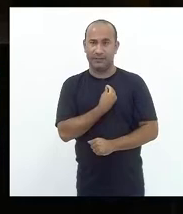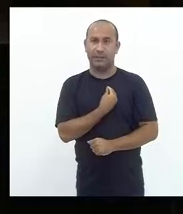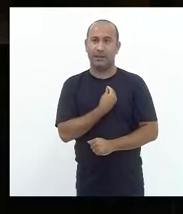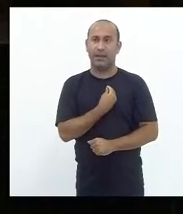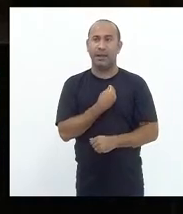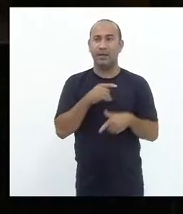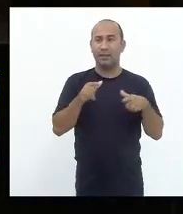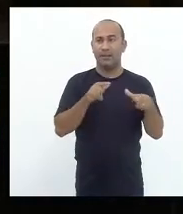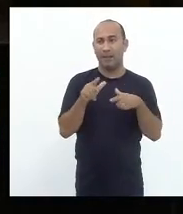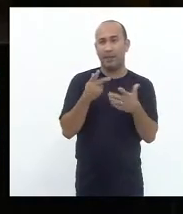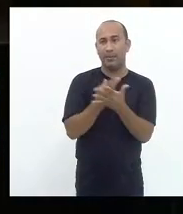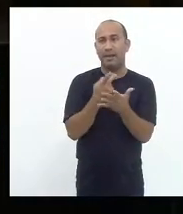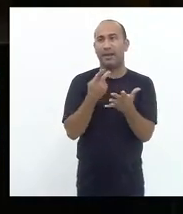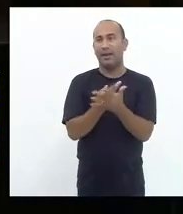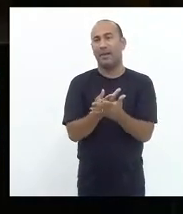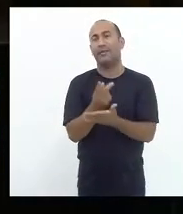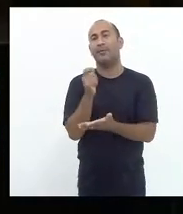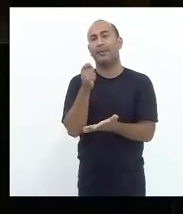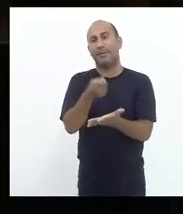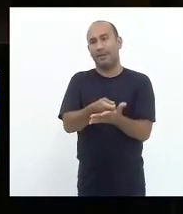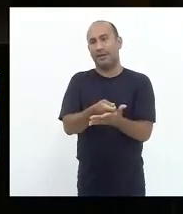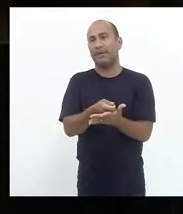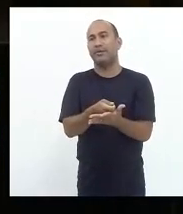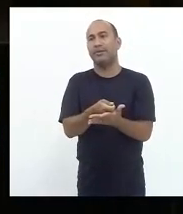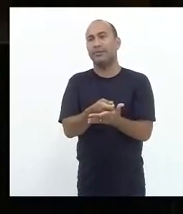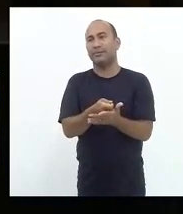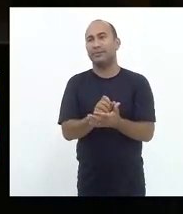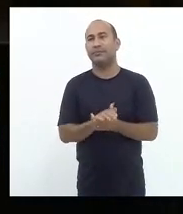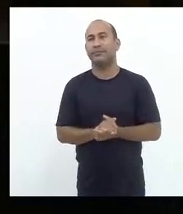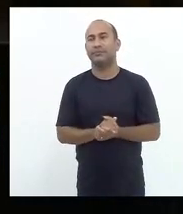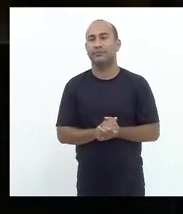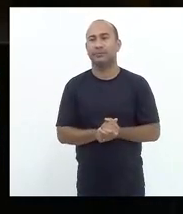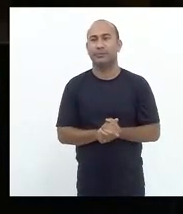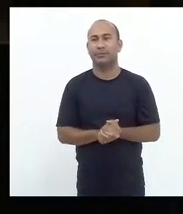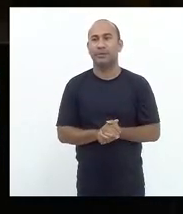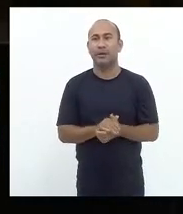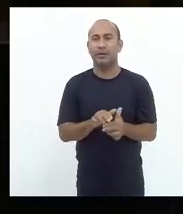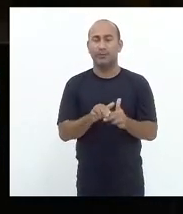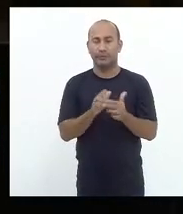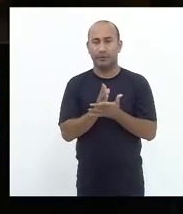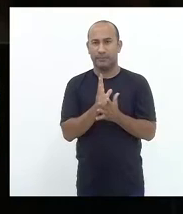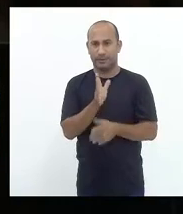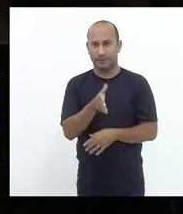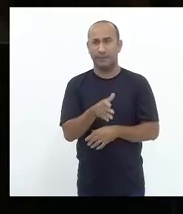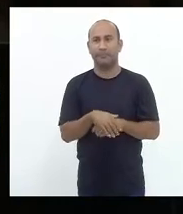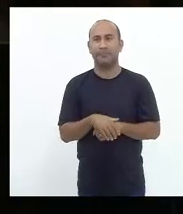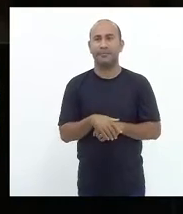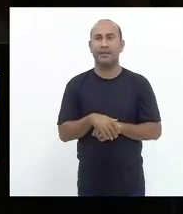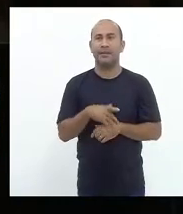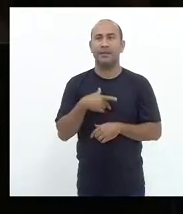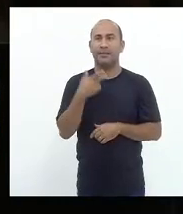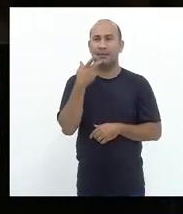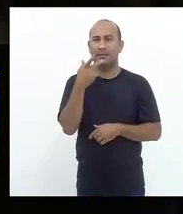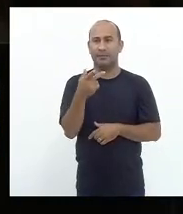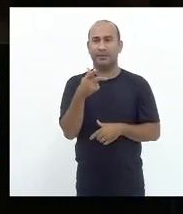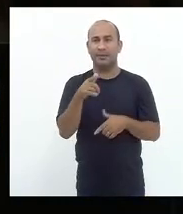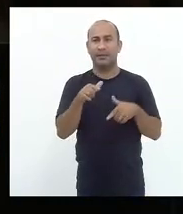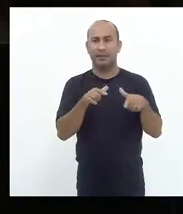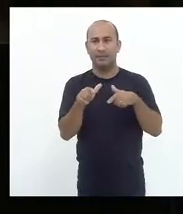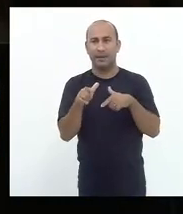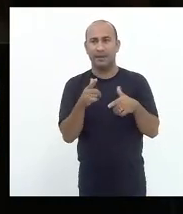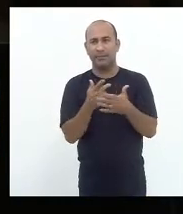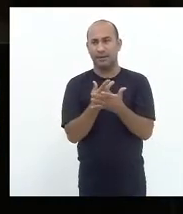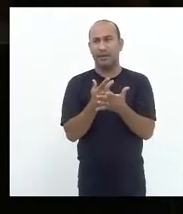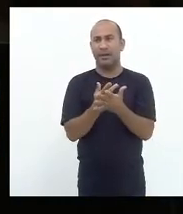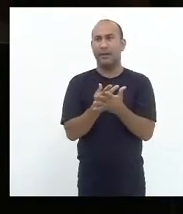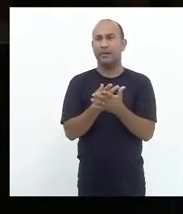emprego irregular de verba. O que foi o escândalo? Pois não, senhora presidenta. Emprego irregular de verba. O que